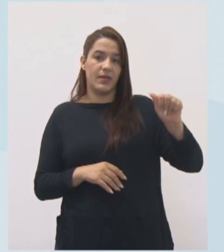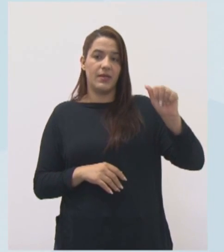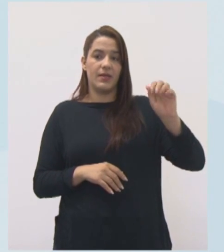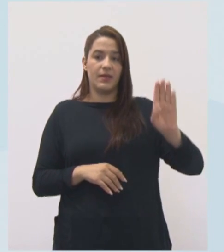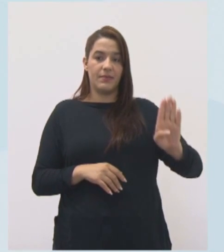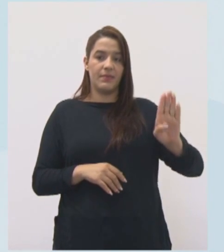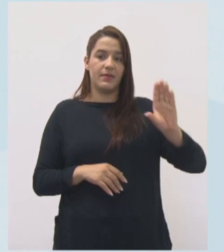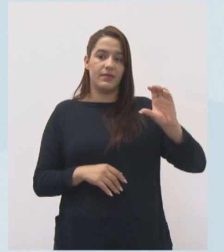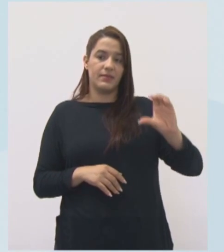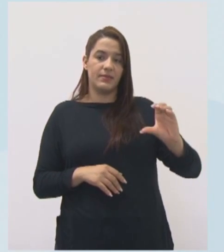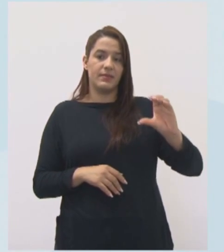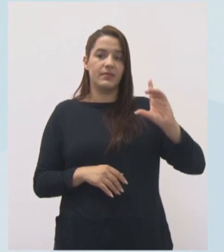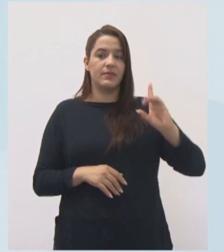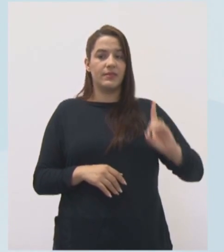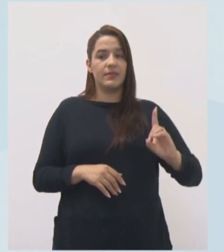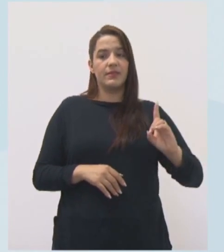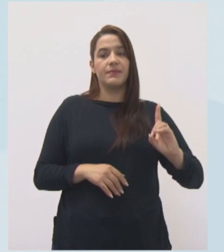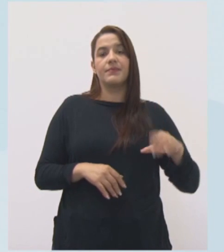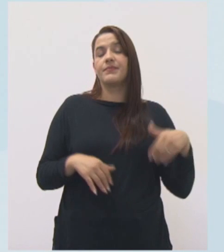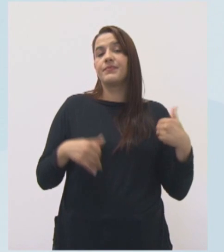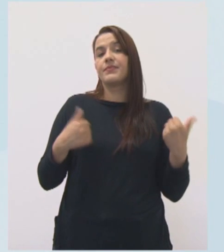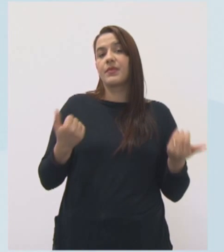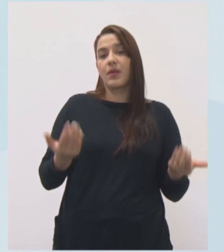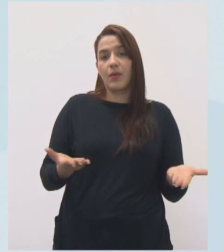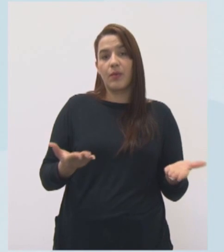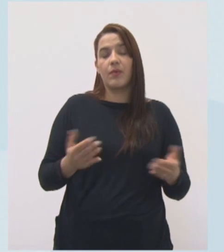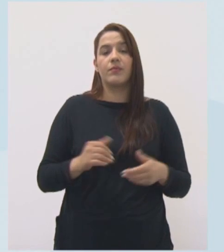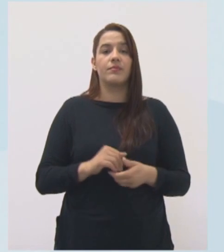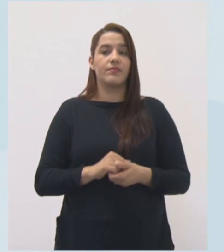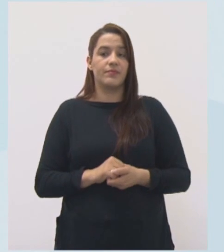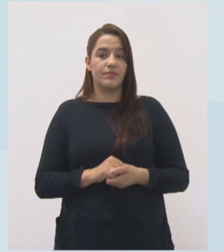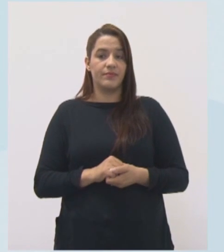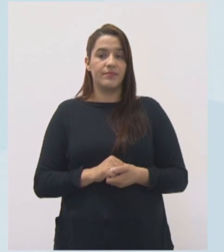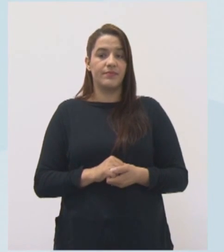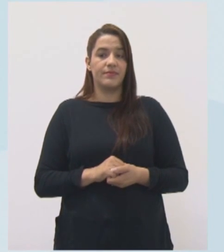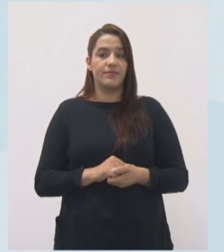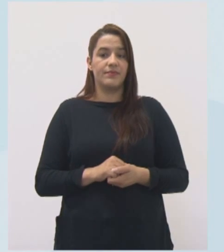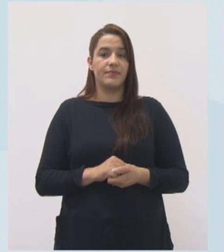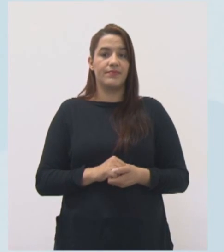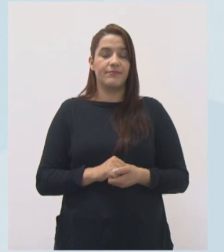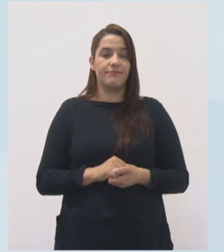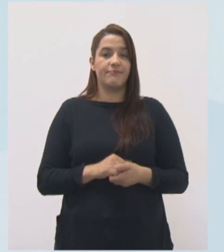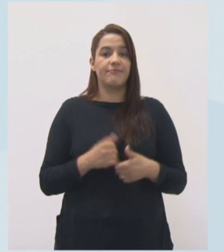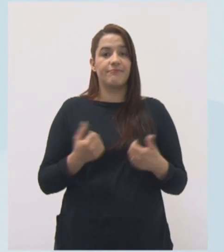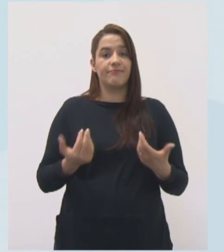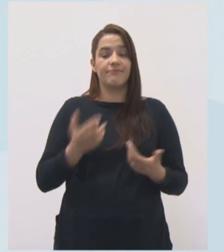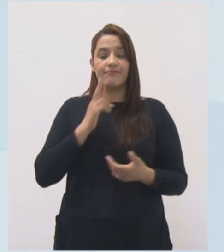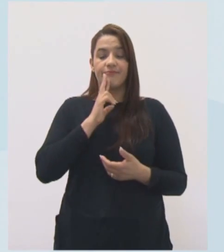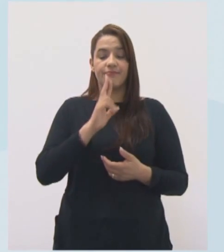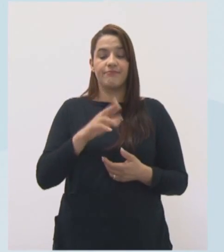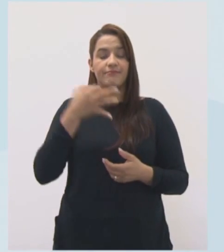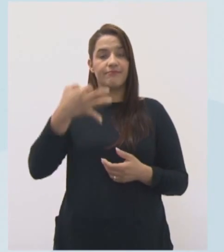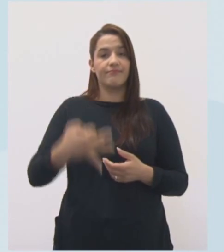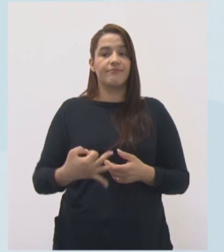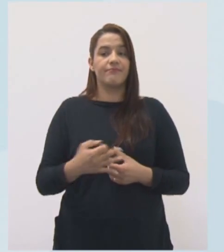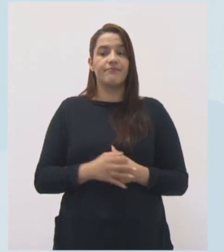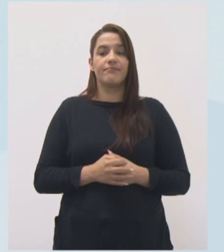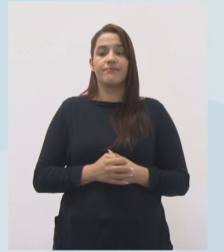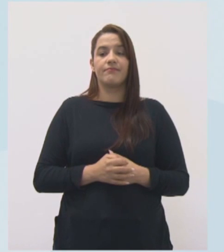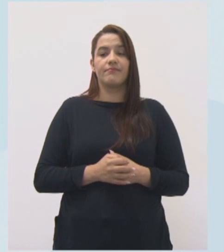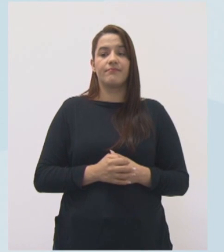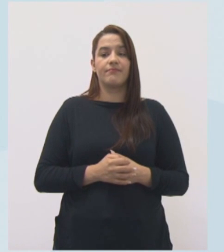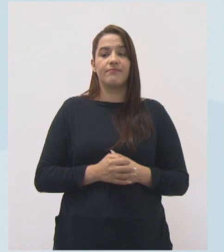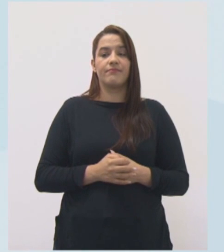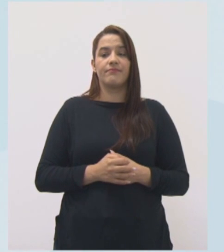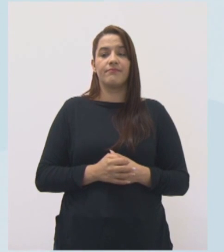via, escondendo seu entusiasmo, com muito calor, cansada de tanto correr. Ela